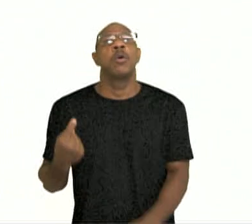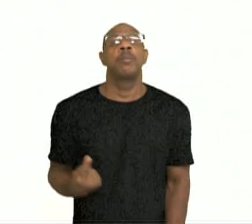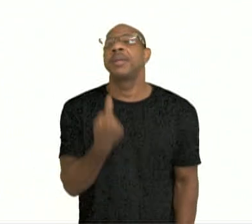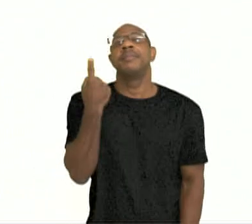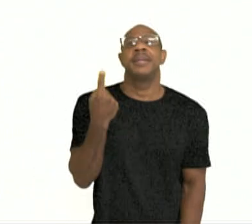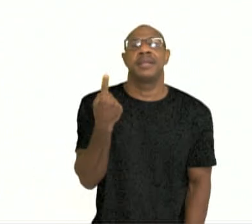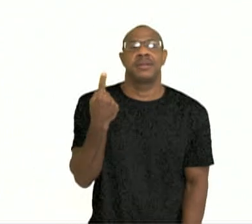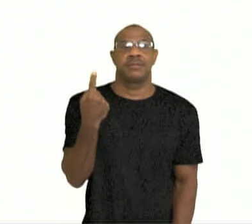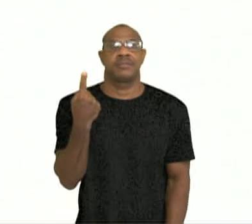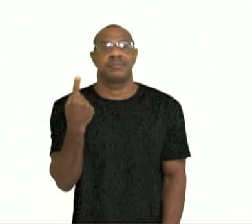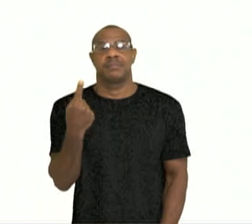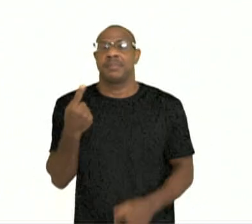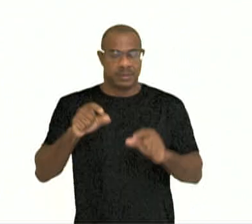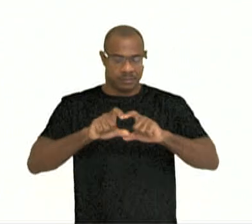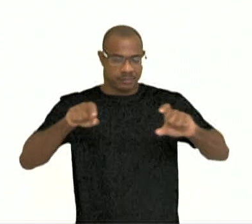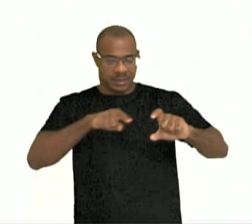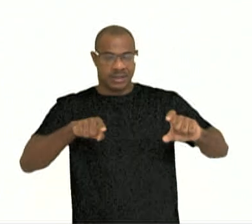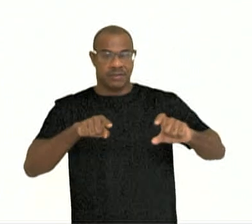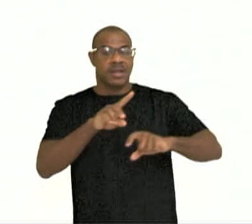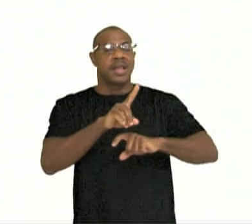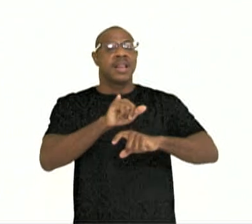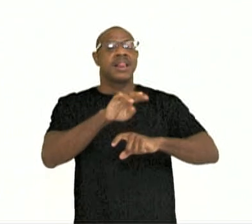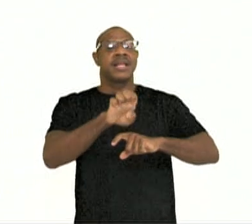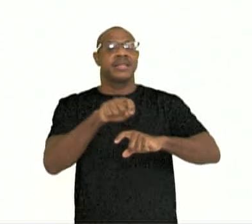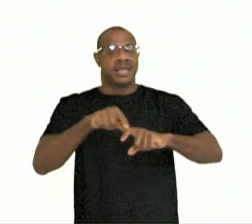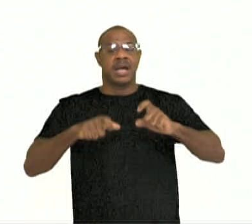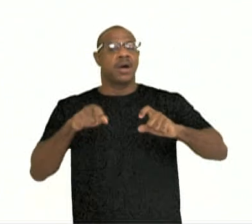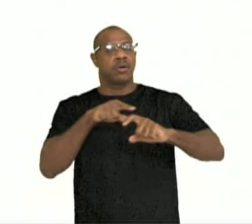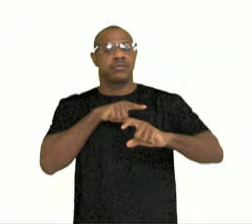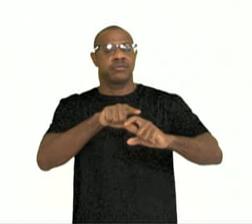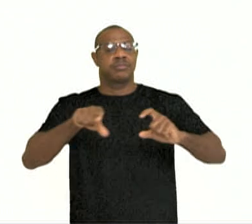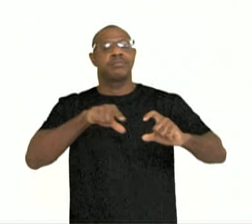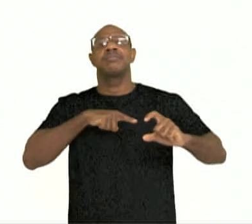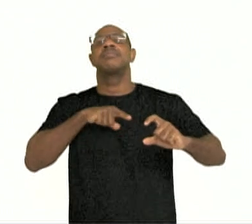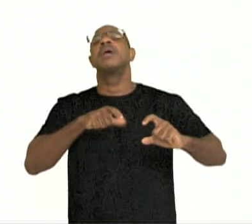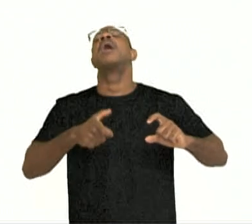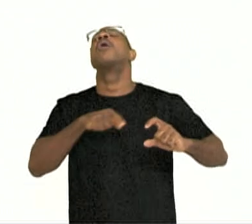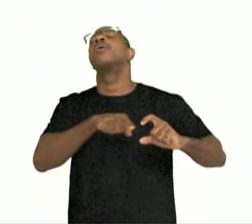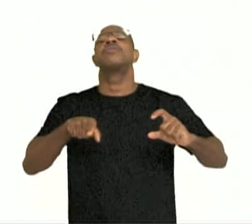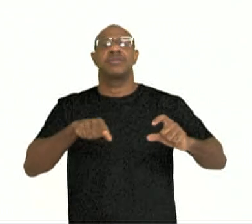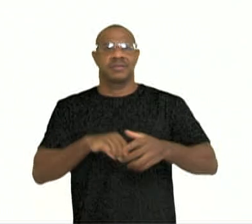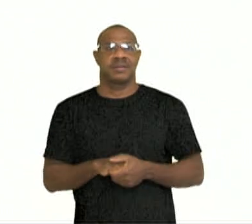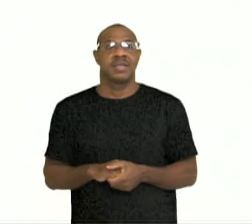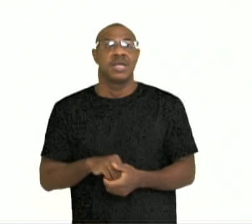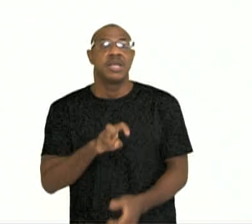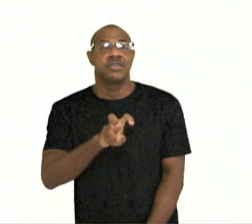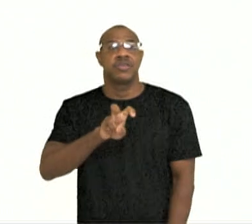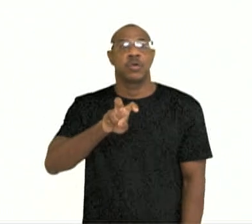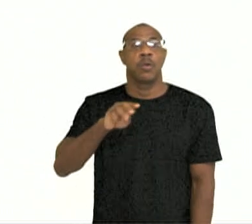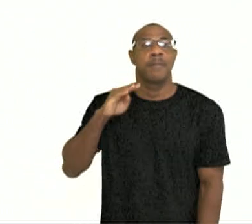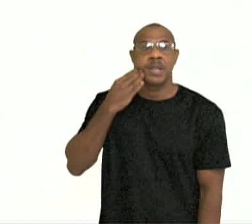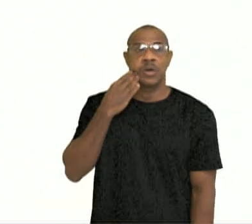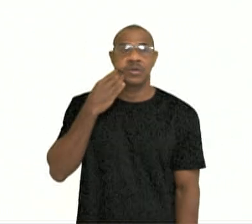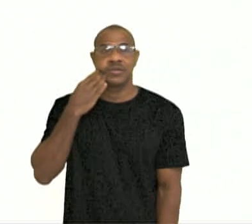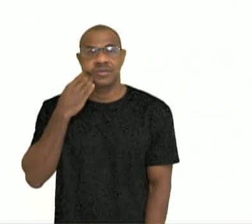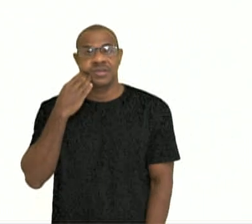da notícia. Dos mais de 5 milhões de inscritos confirmados ao Enem